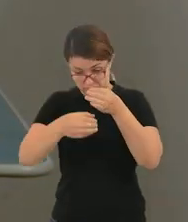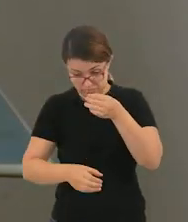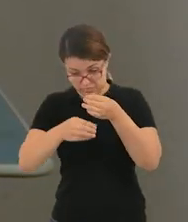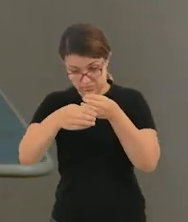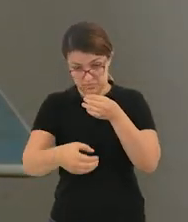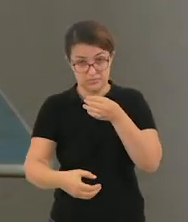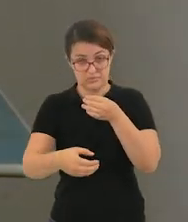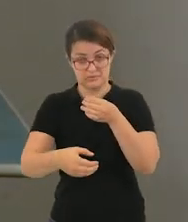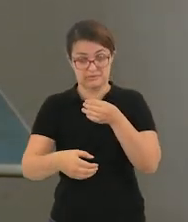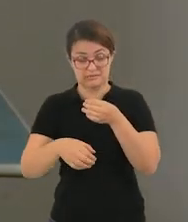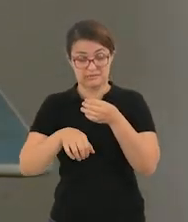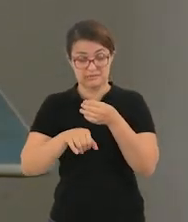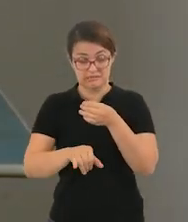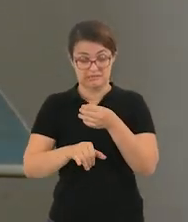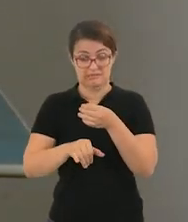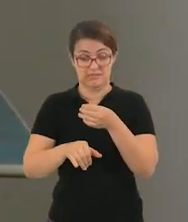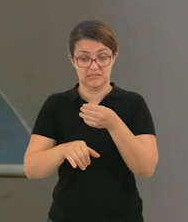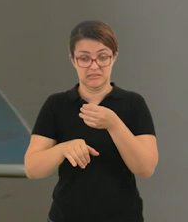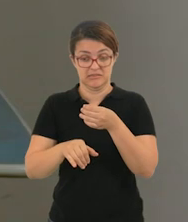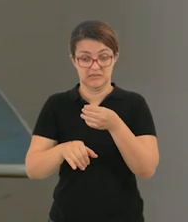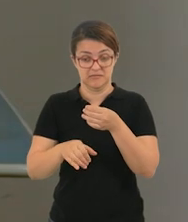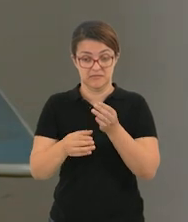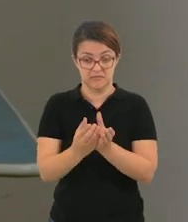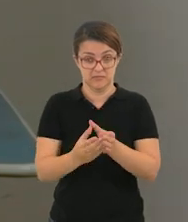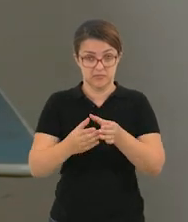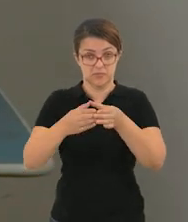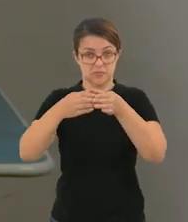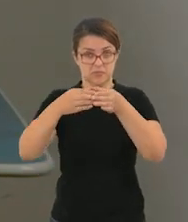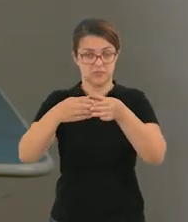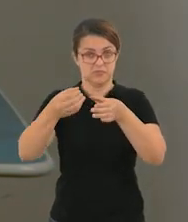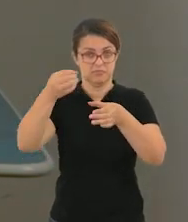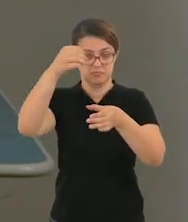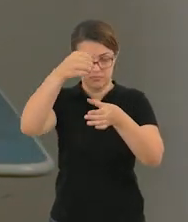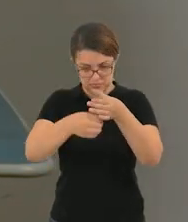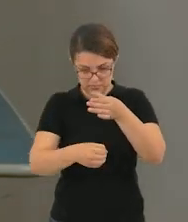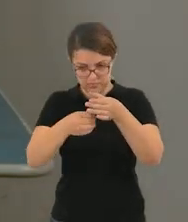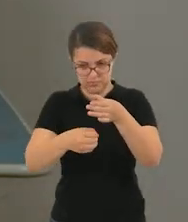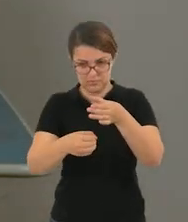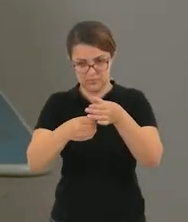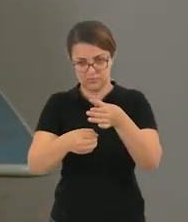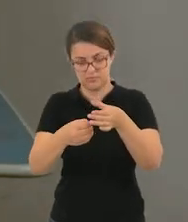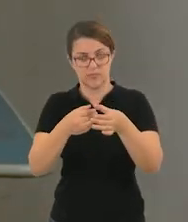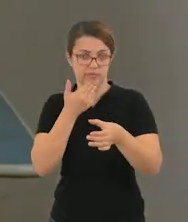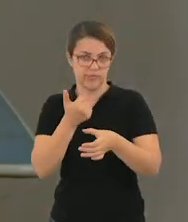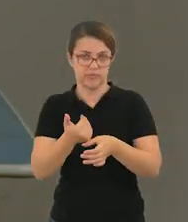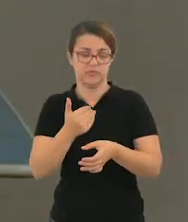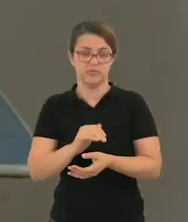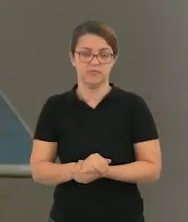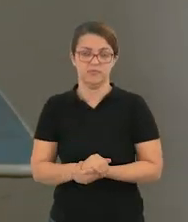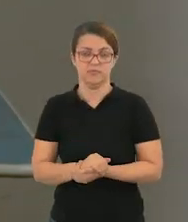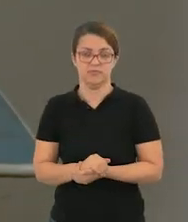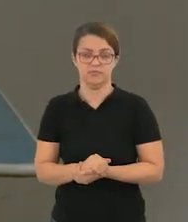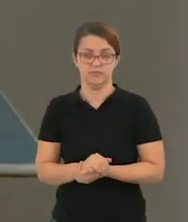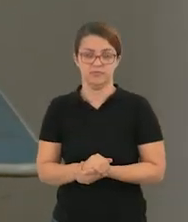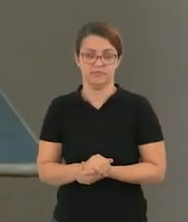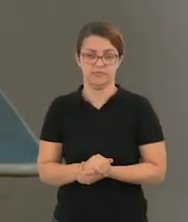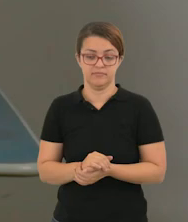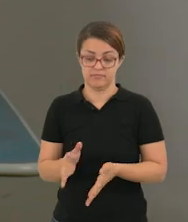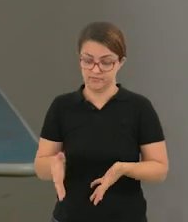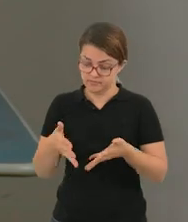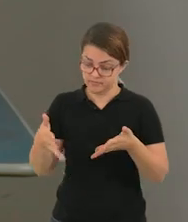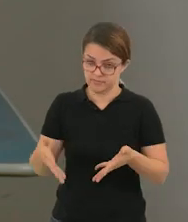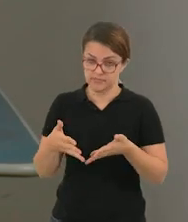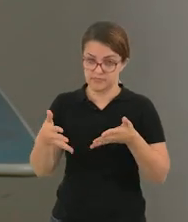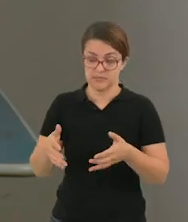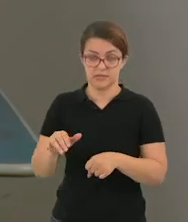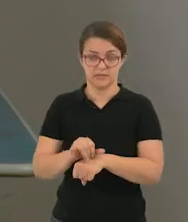cair e não quicar e não sair do potinho, é melhor. E com essa atividade, a criança trabalha a estratégia, o equilíbrio e